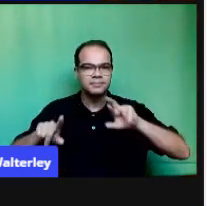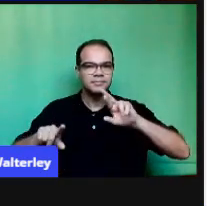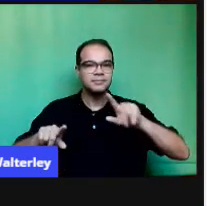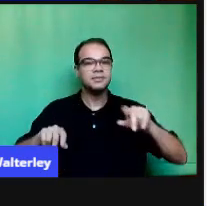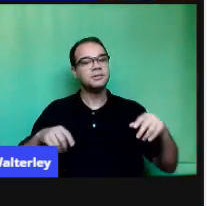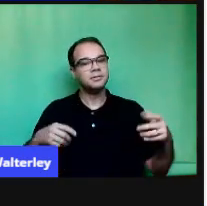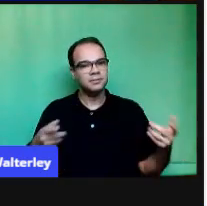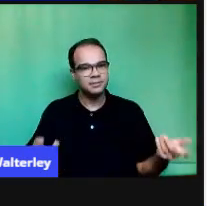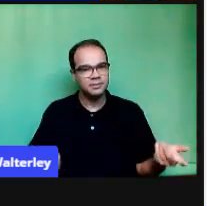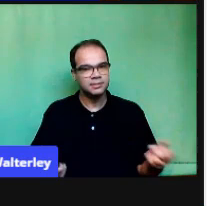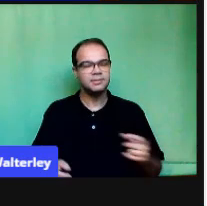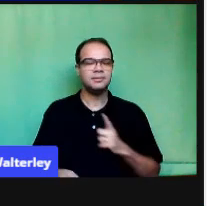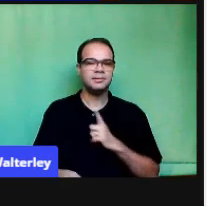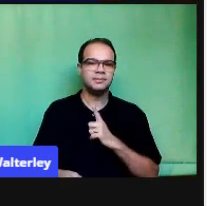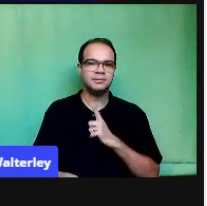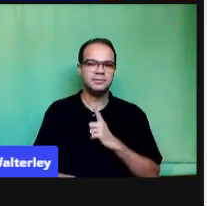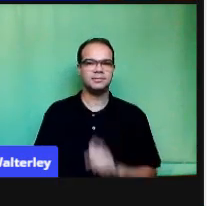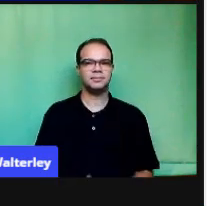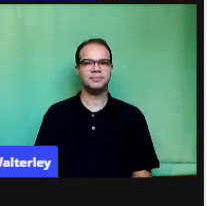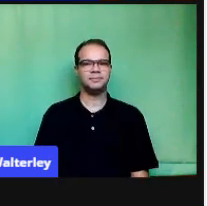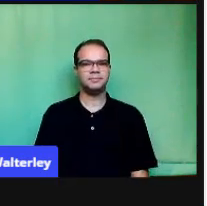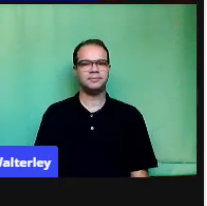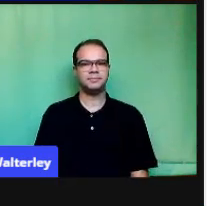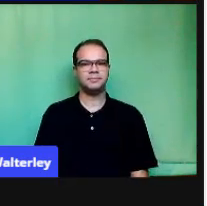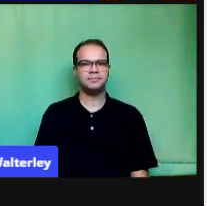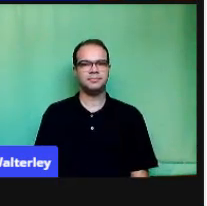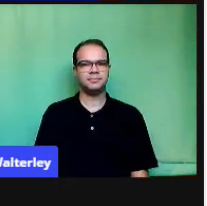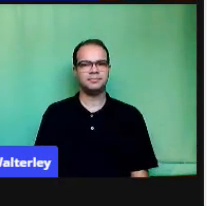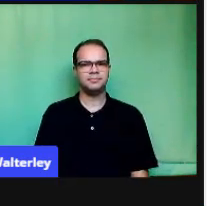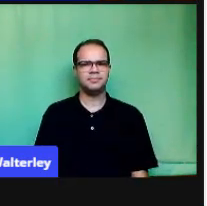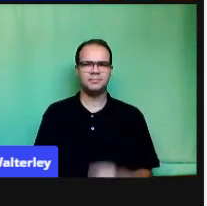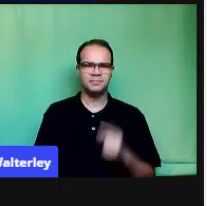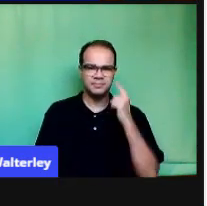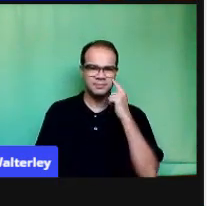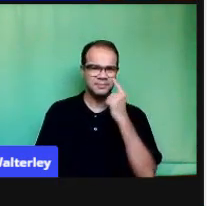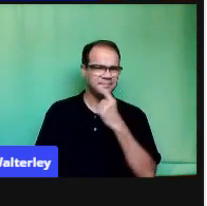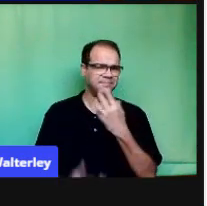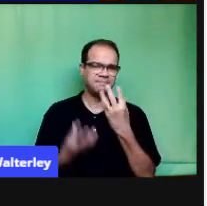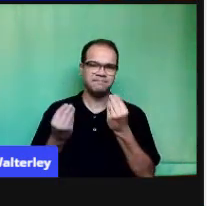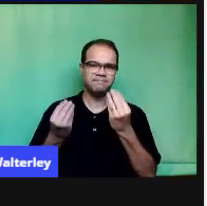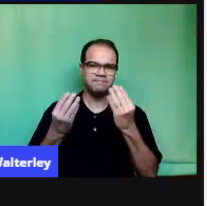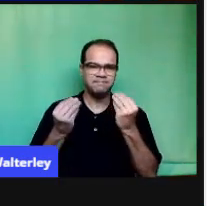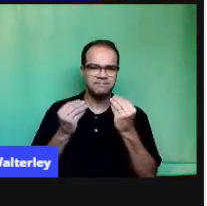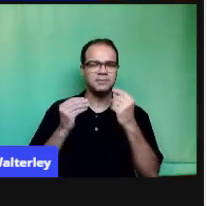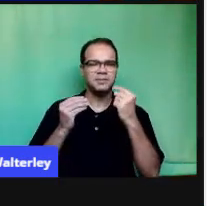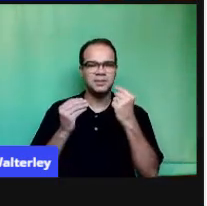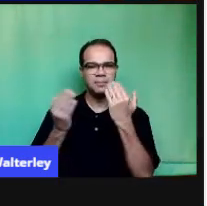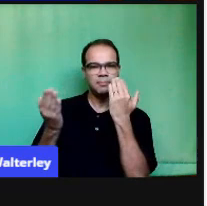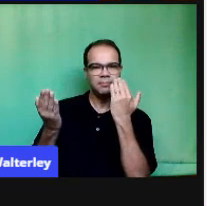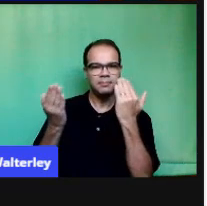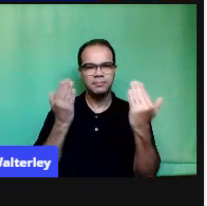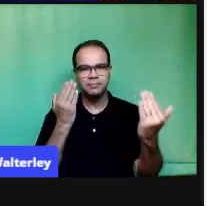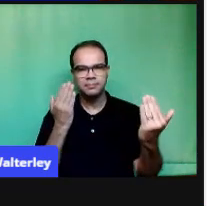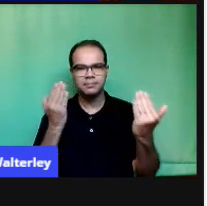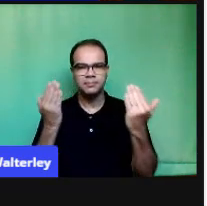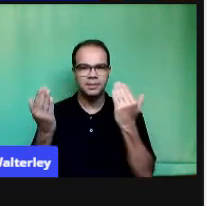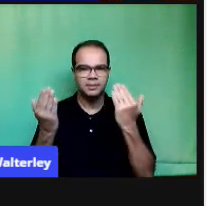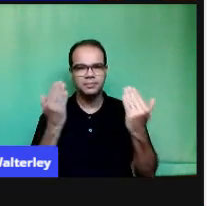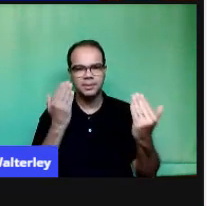a eles. Então, aqui a gente tem vários parâmetros mentais que podem ser